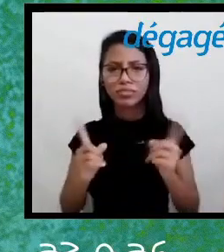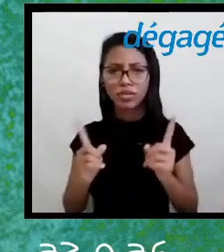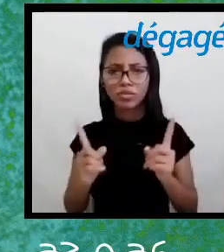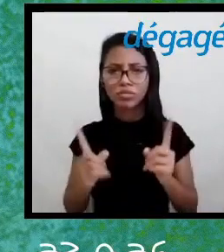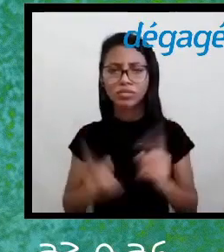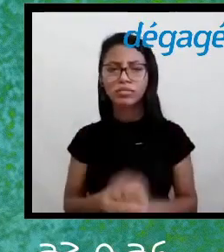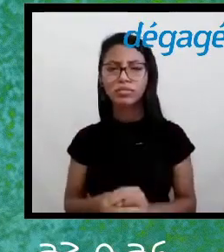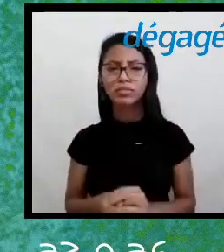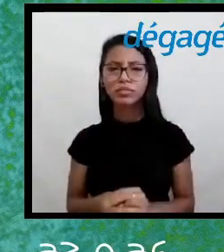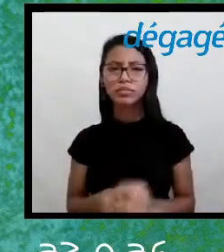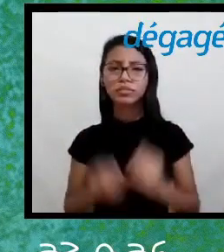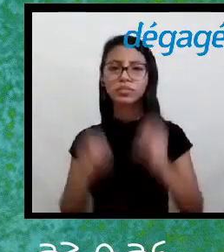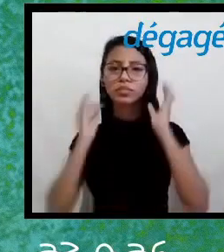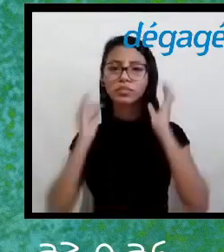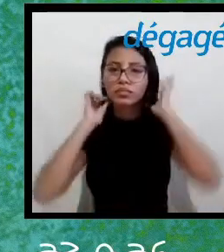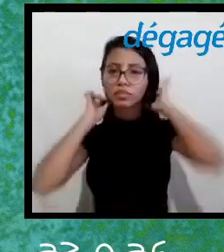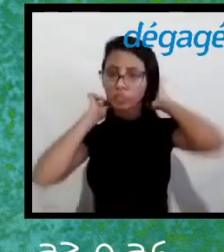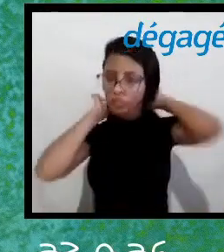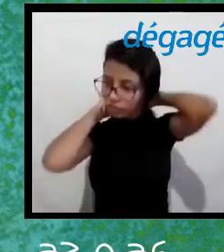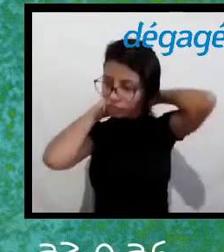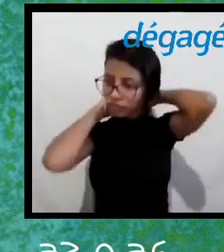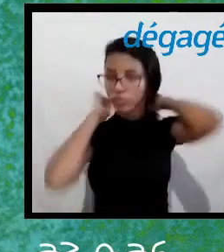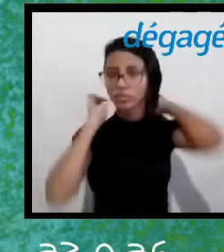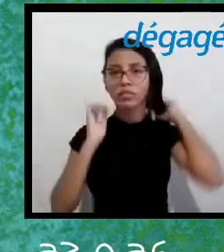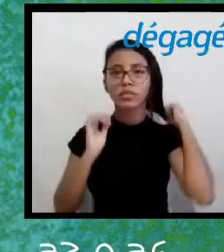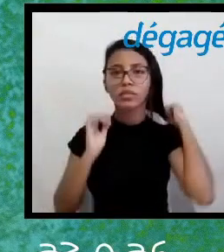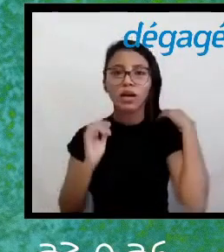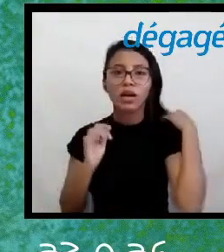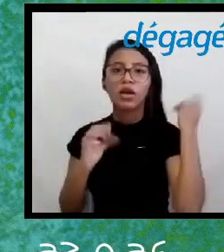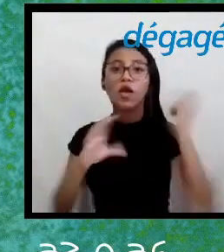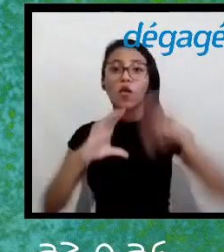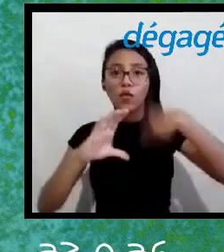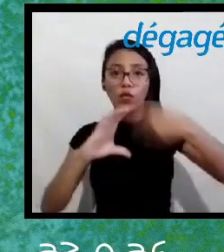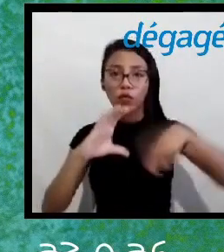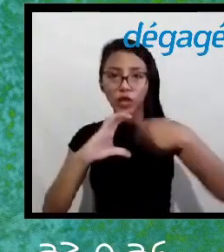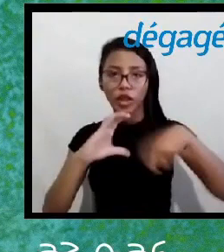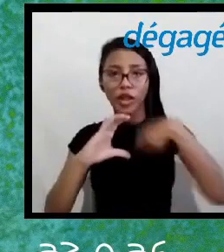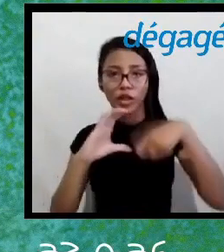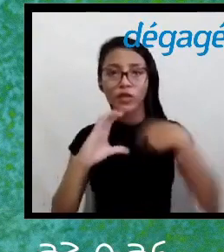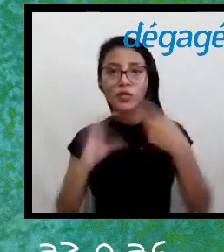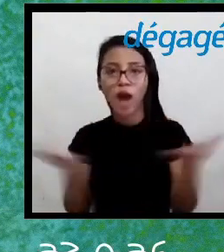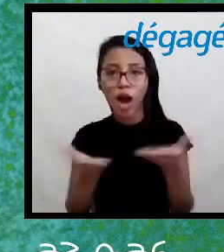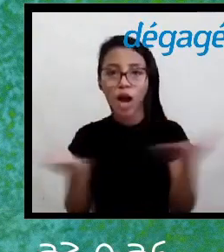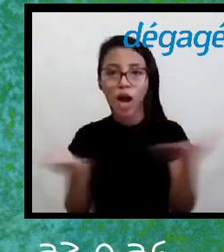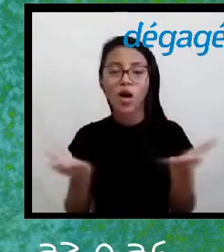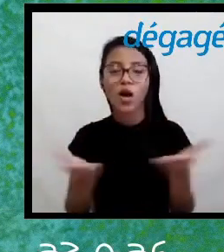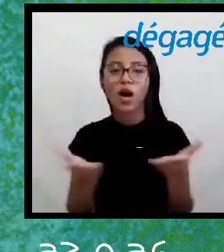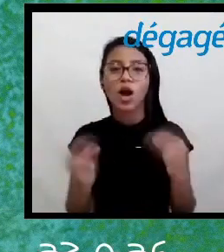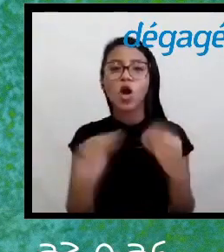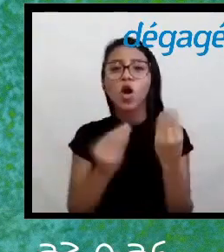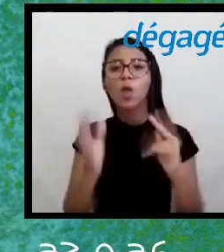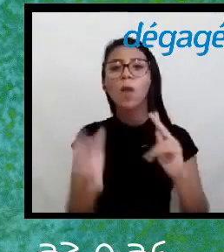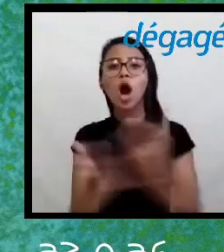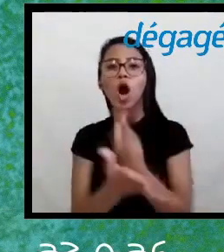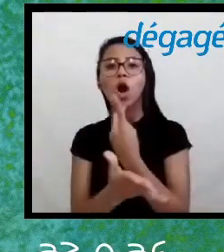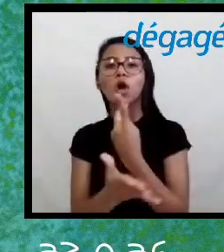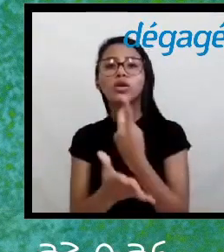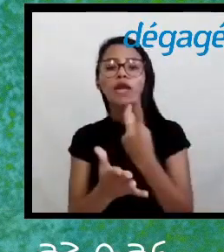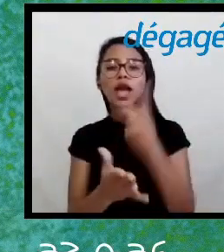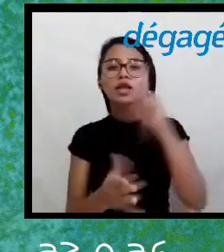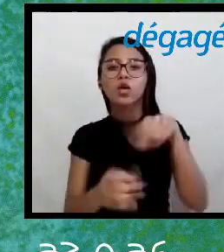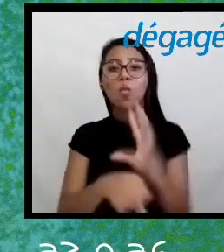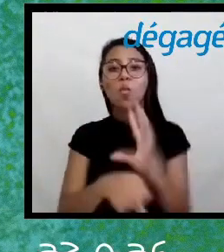ideia de como a coisa acontece, a gente trouxe um videozinho rapidinho, o último videozinho que a gente vai passar, que é o registro do nosso primeiro evento na